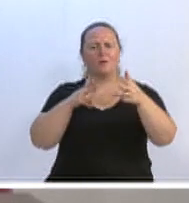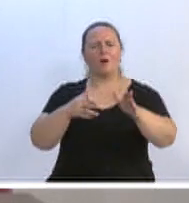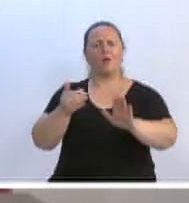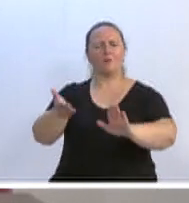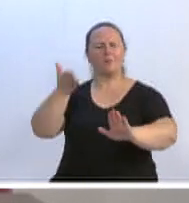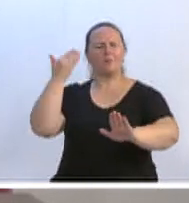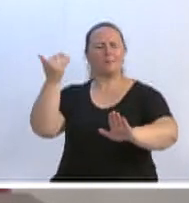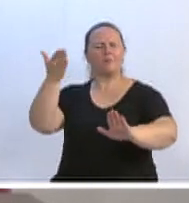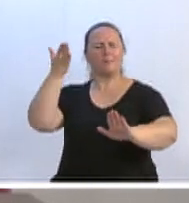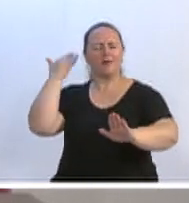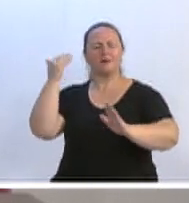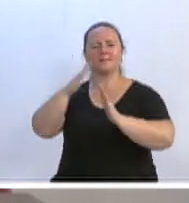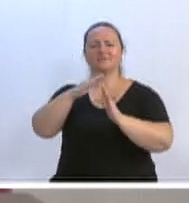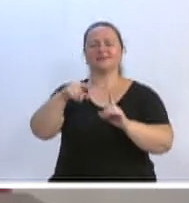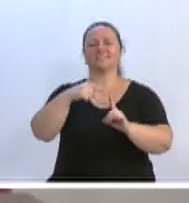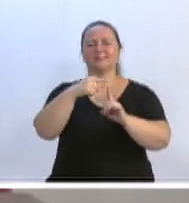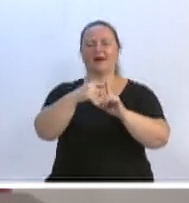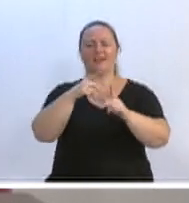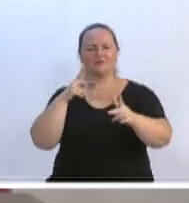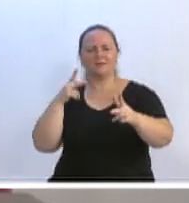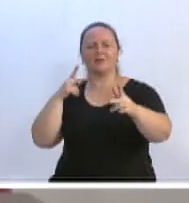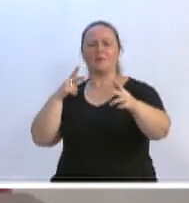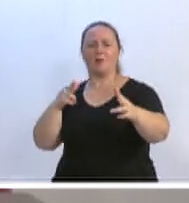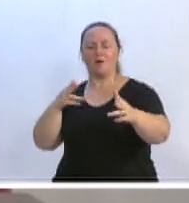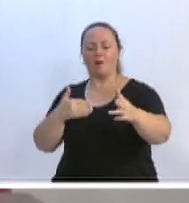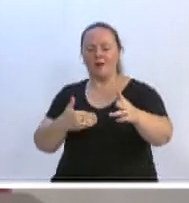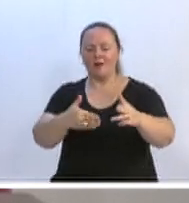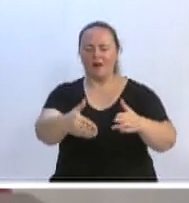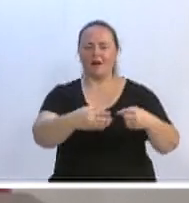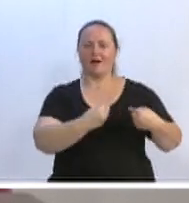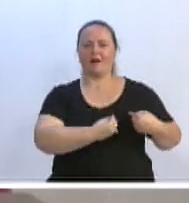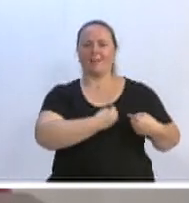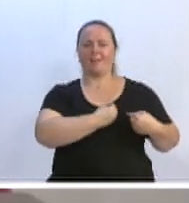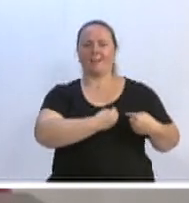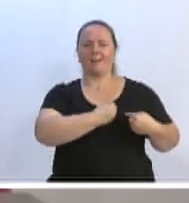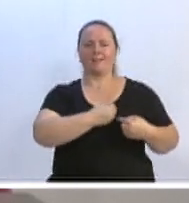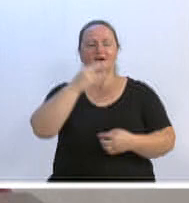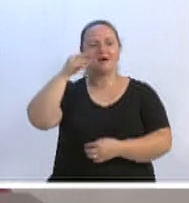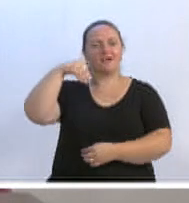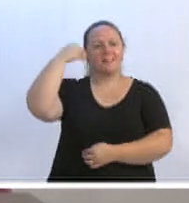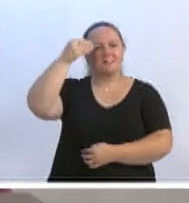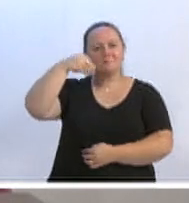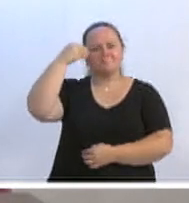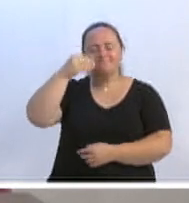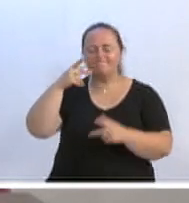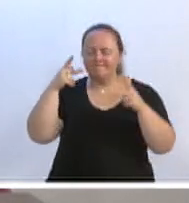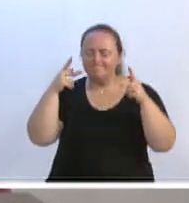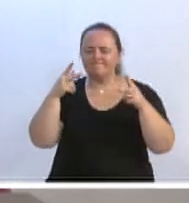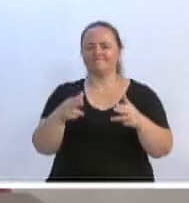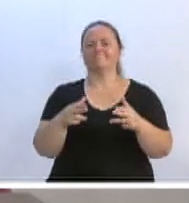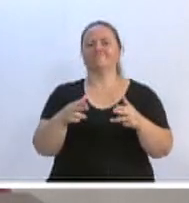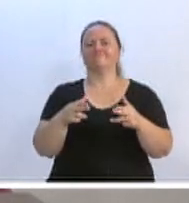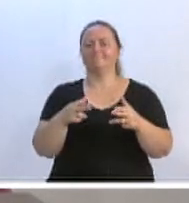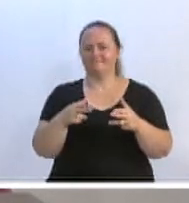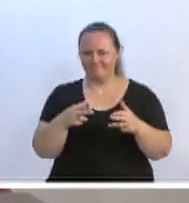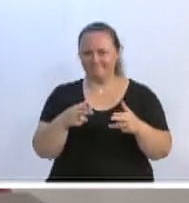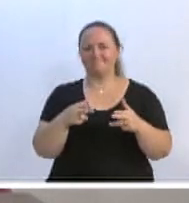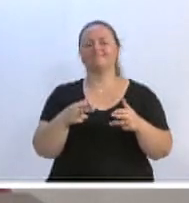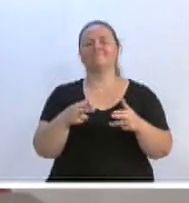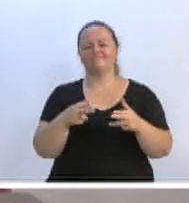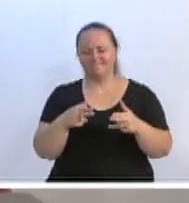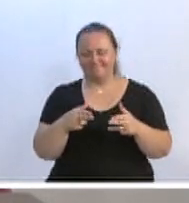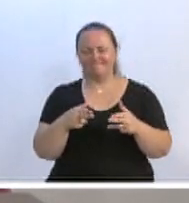é importante mencionar que temos vivido essa mesma experiência, de que temos